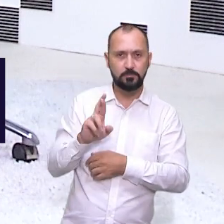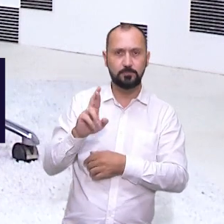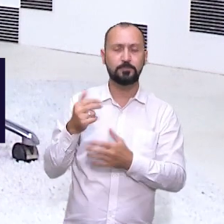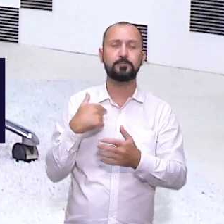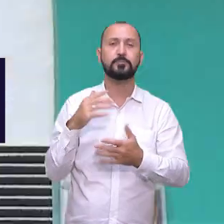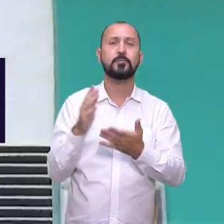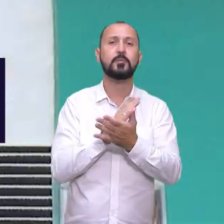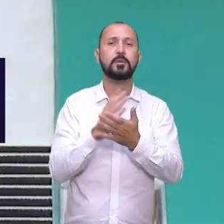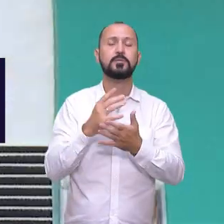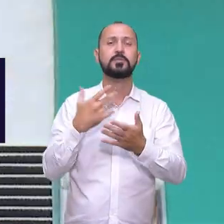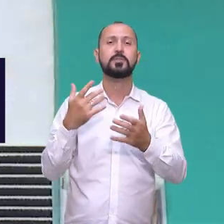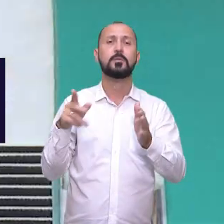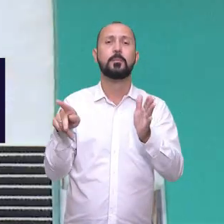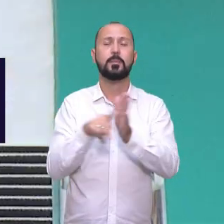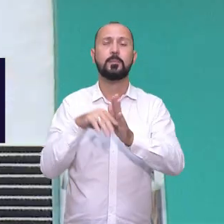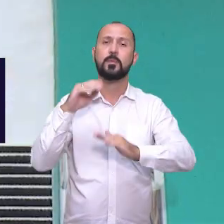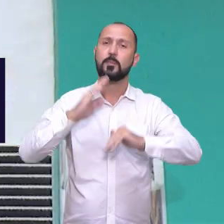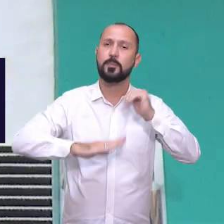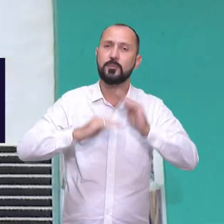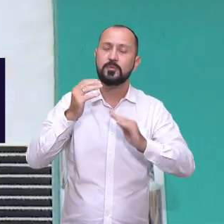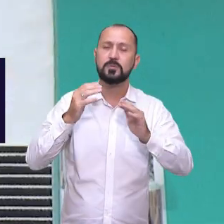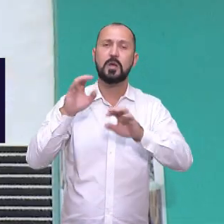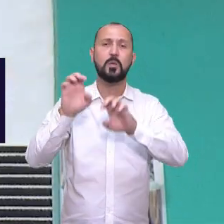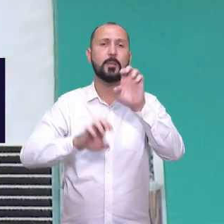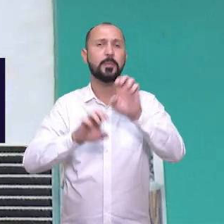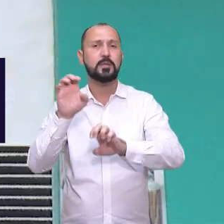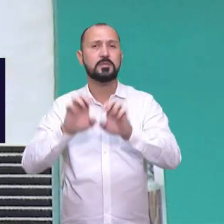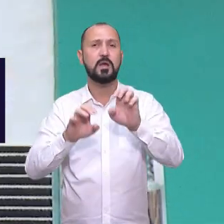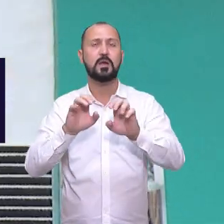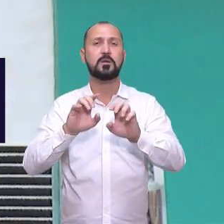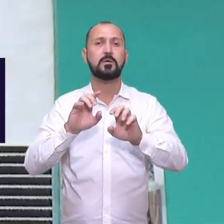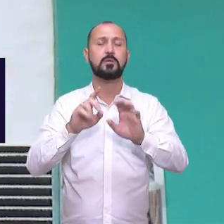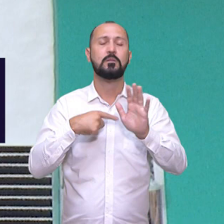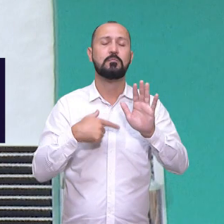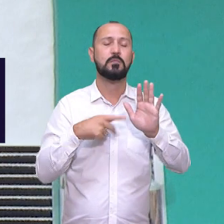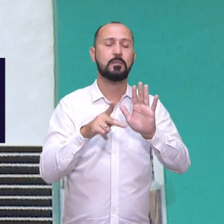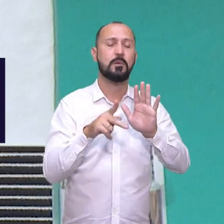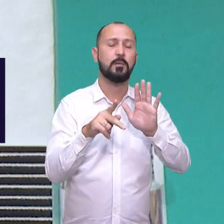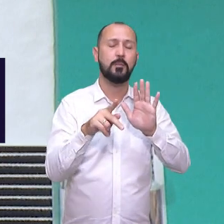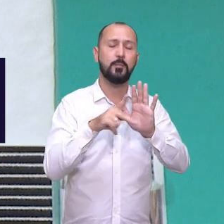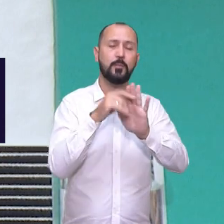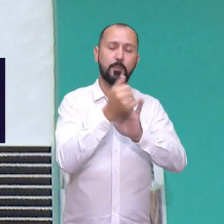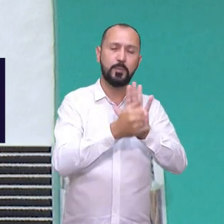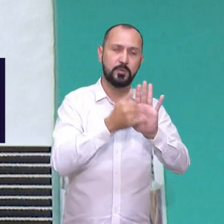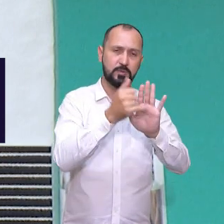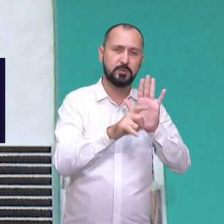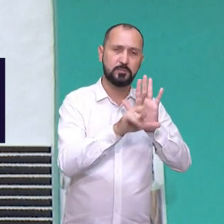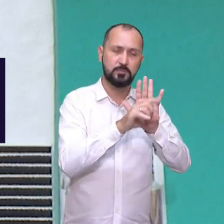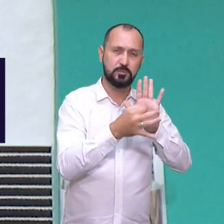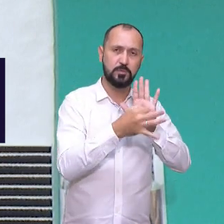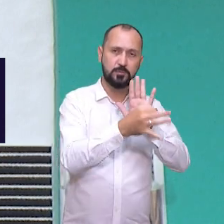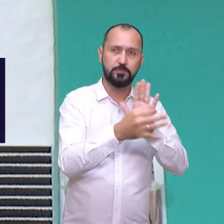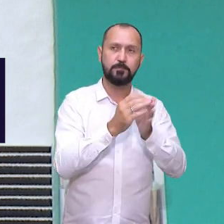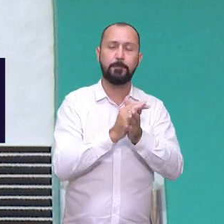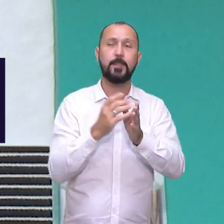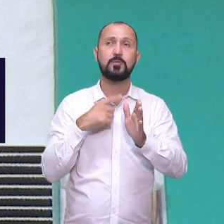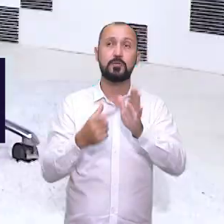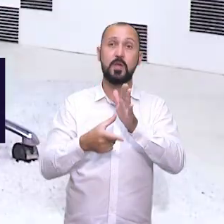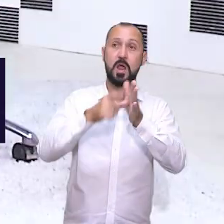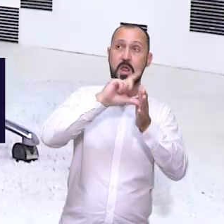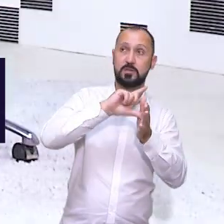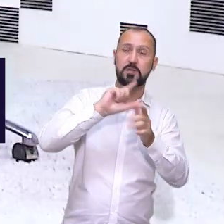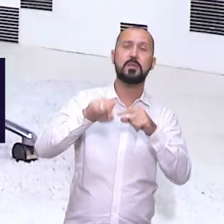do projeto de lei. O senhor já teve alguma resposta de artistas, de empresários, depois que apresentou essa